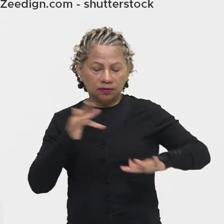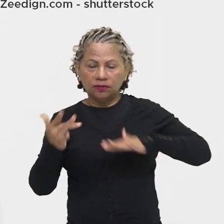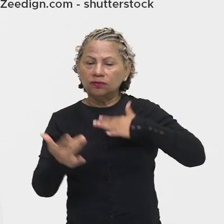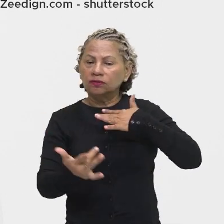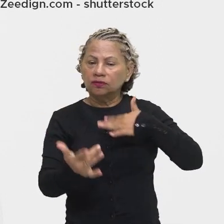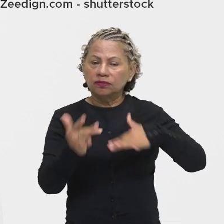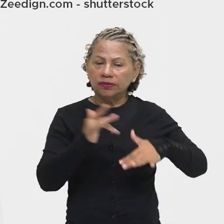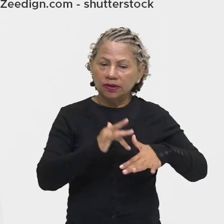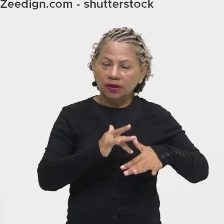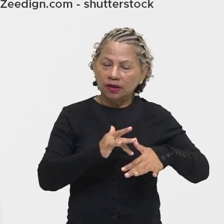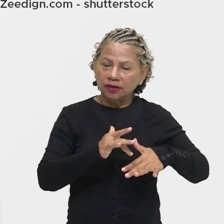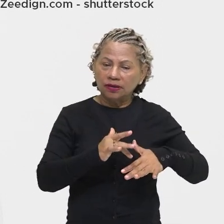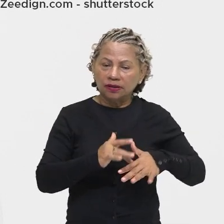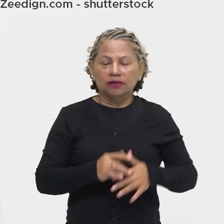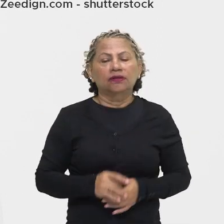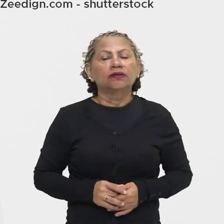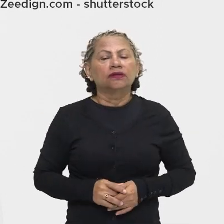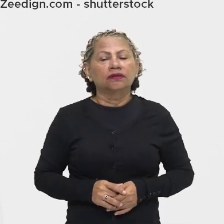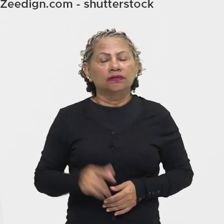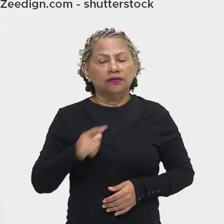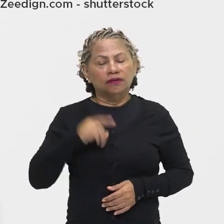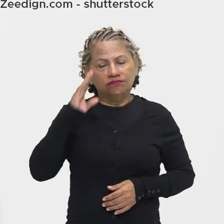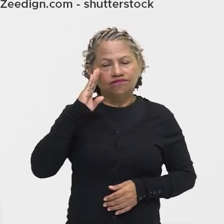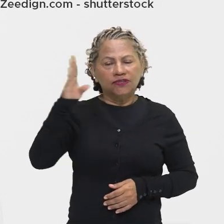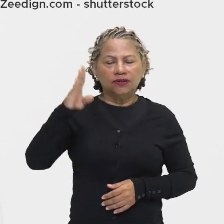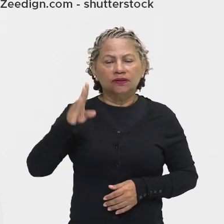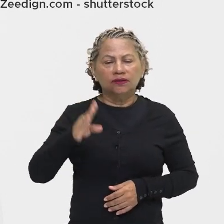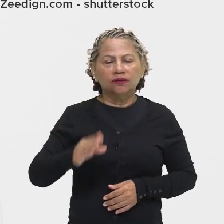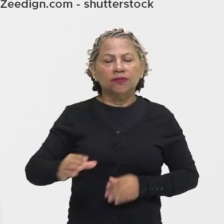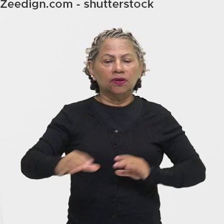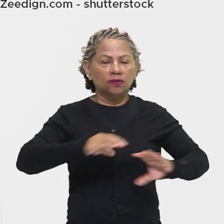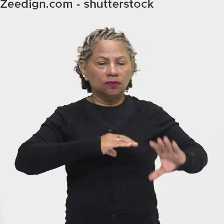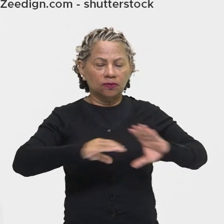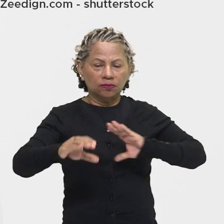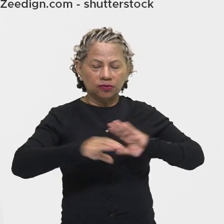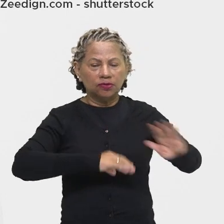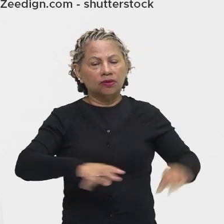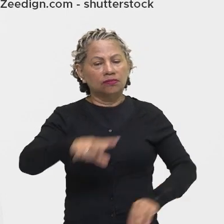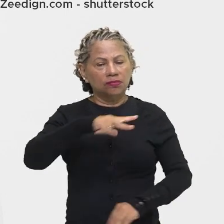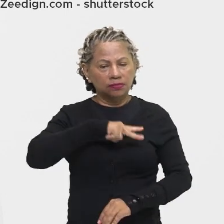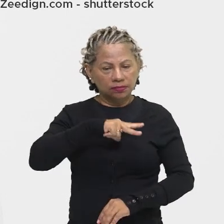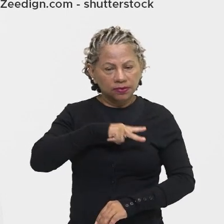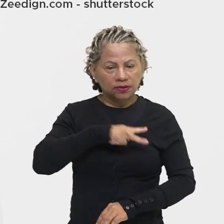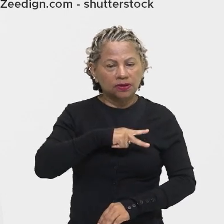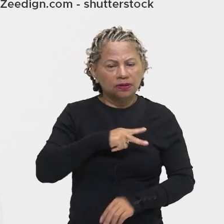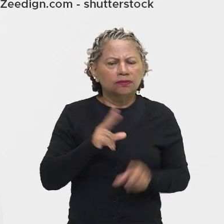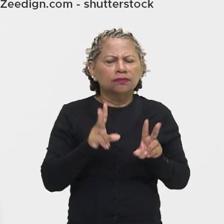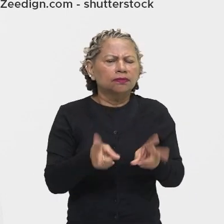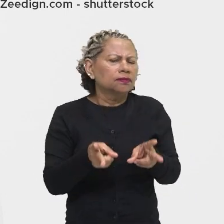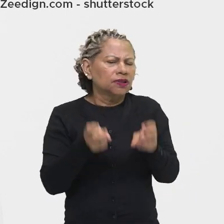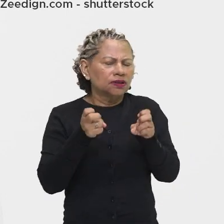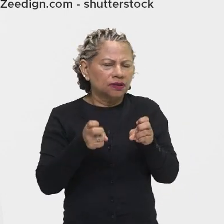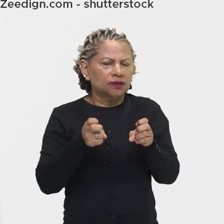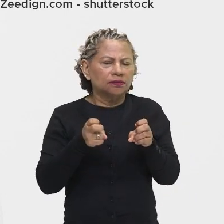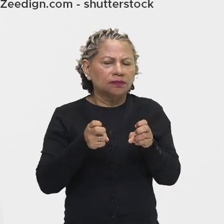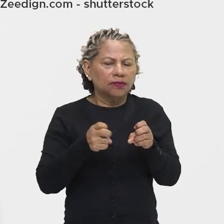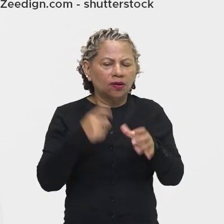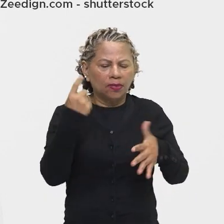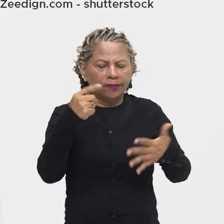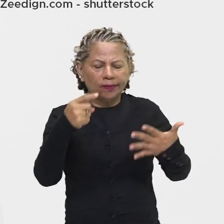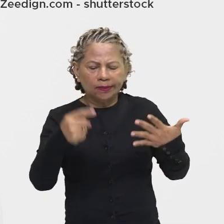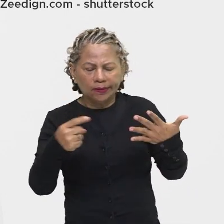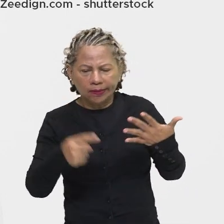finalmente se firmaram como principal meio de comunicação interpessoal, podemos perceber vários